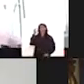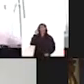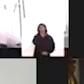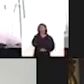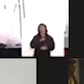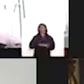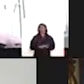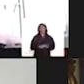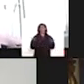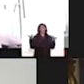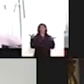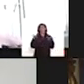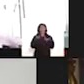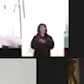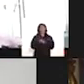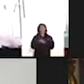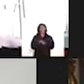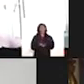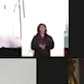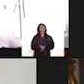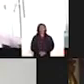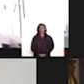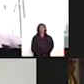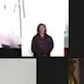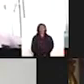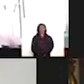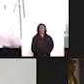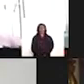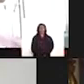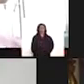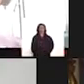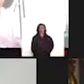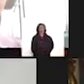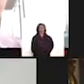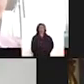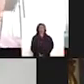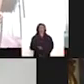emendas e ele vai retornar às comissões. Presidente, questão de ordem.